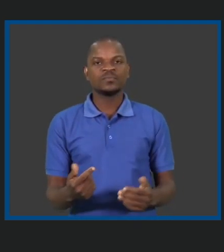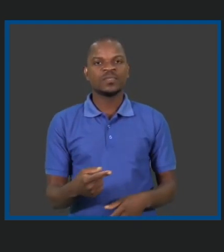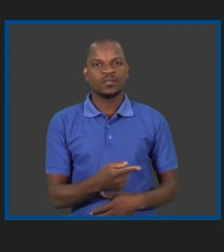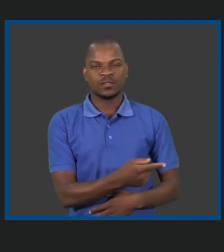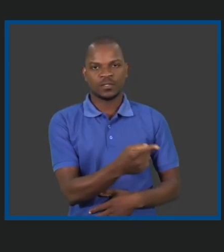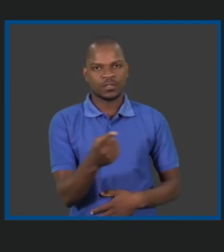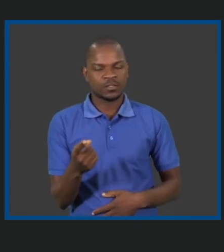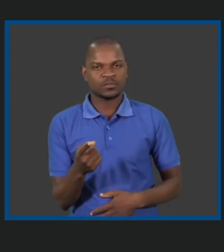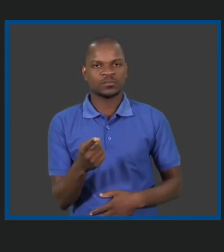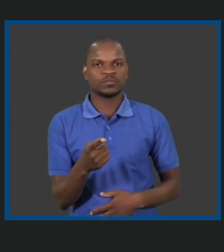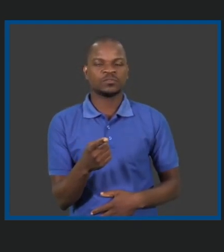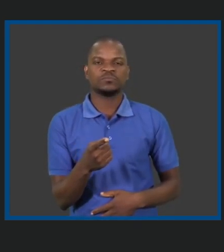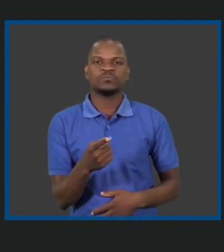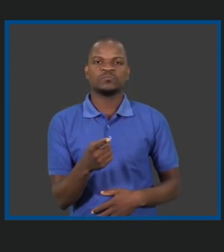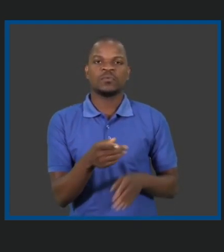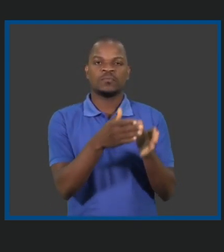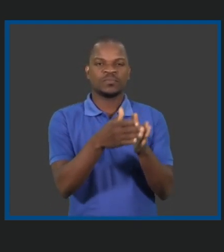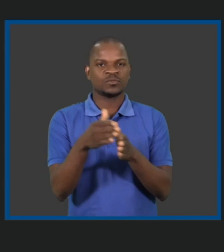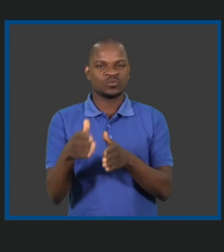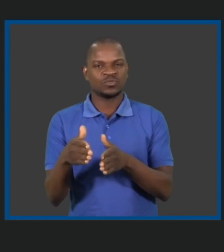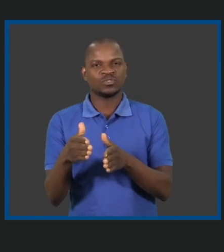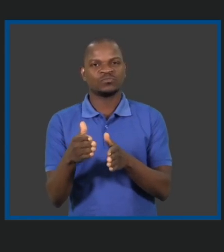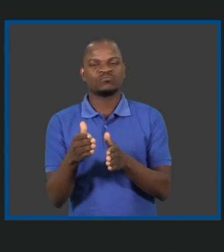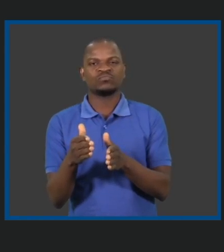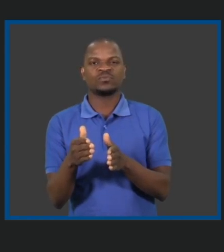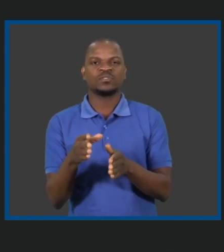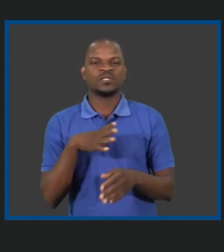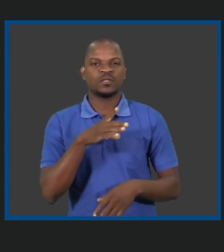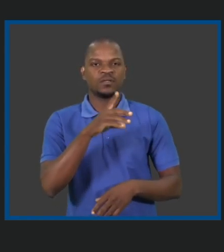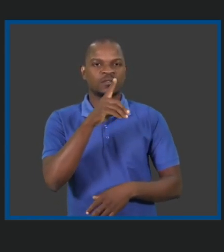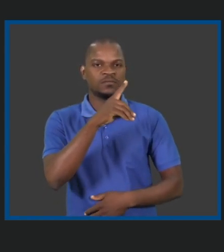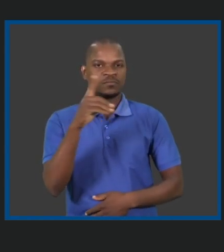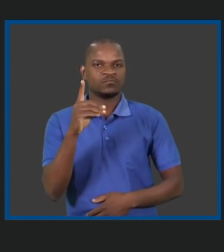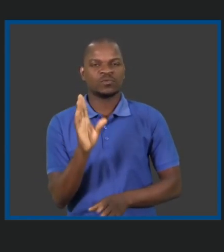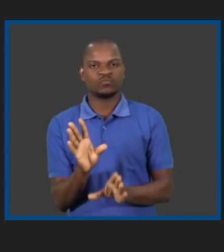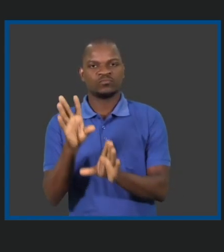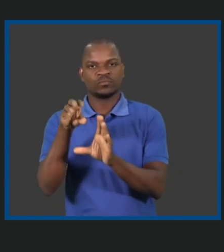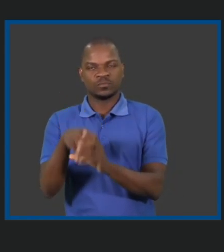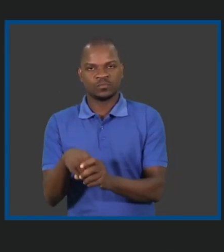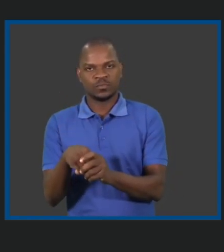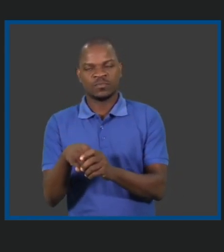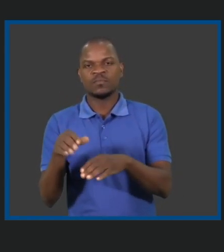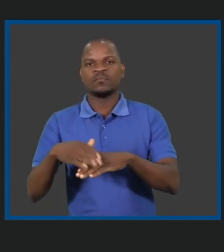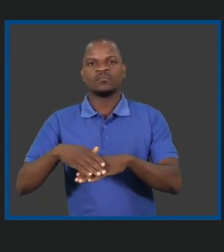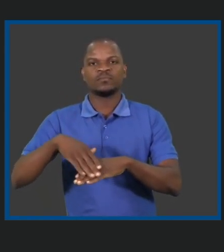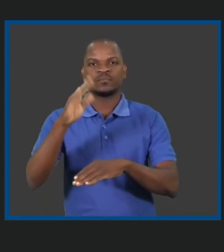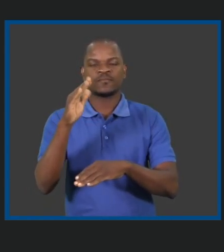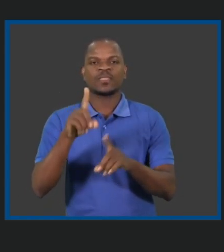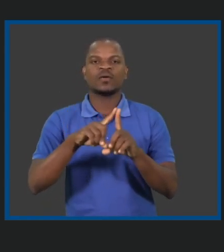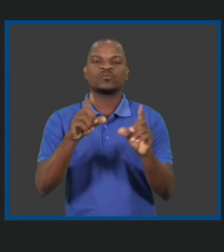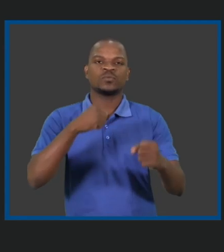de facto tem sido essa deficiência que eles têm procurado maior integração